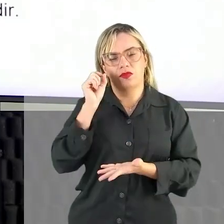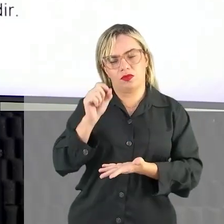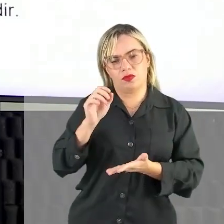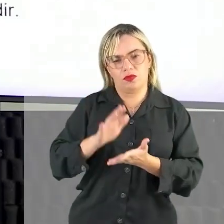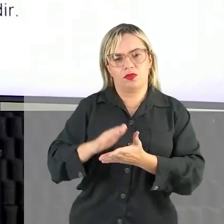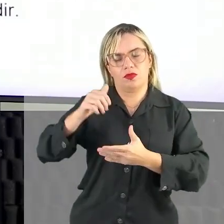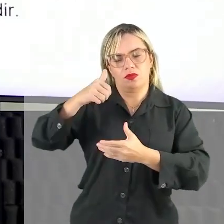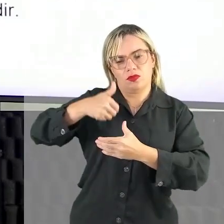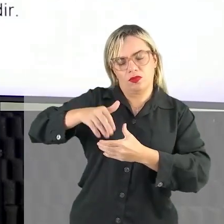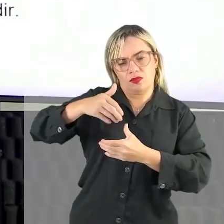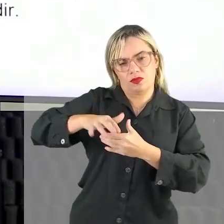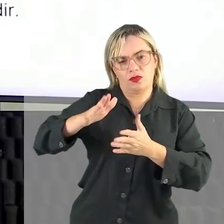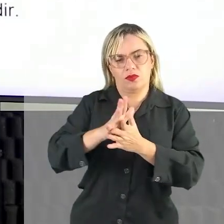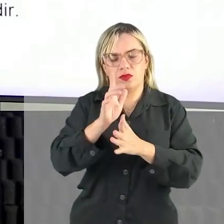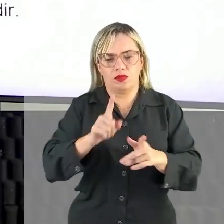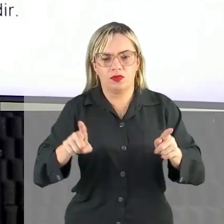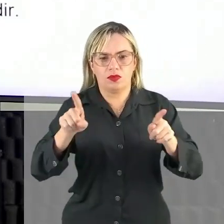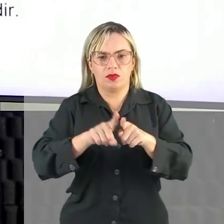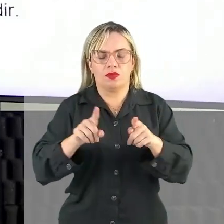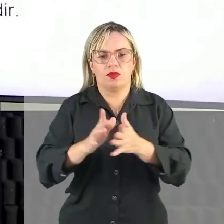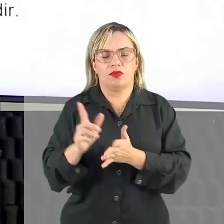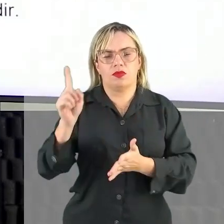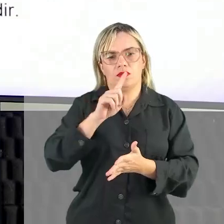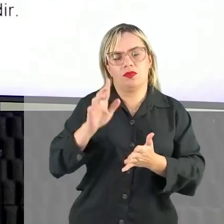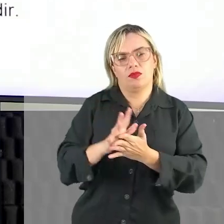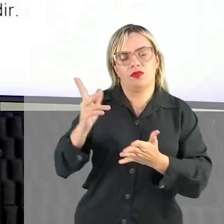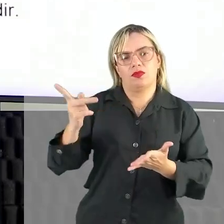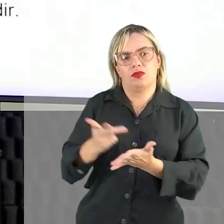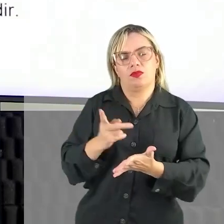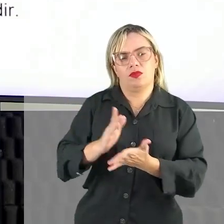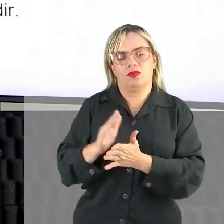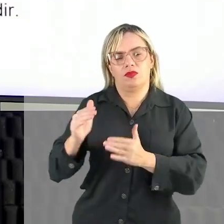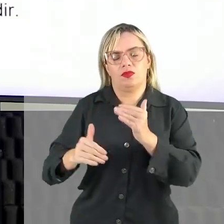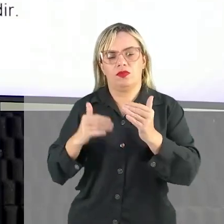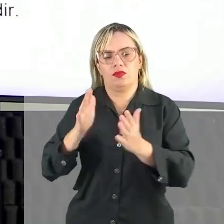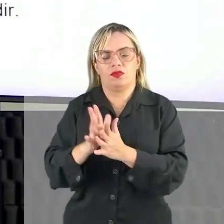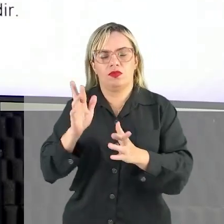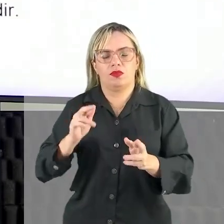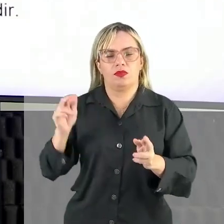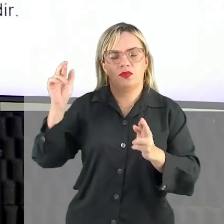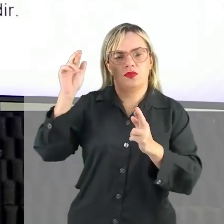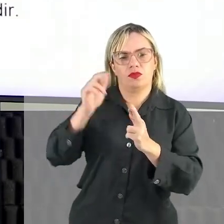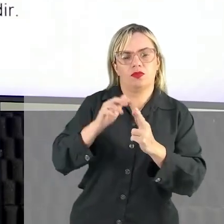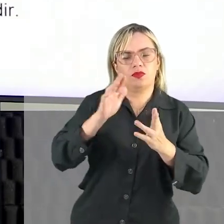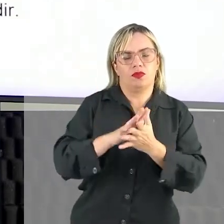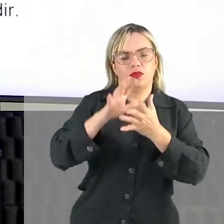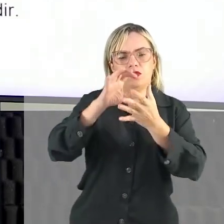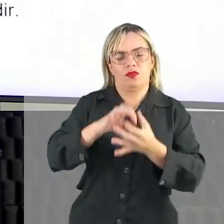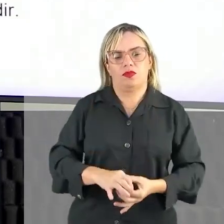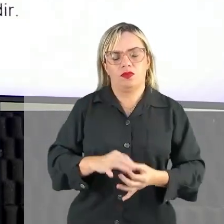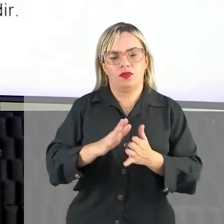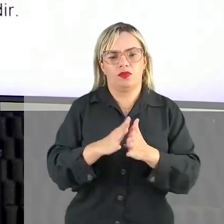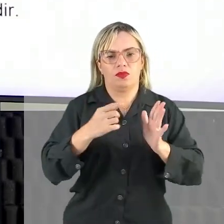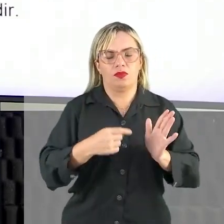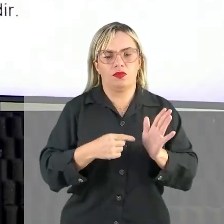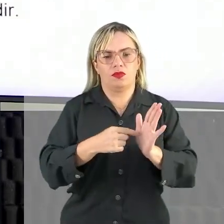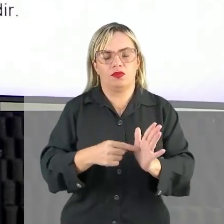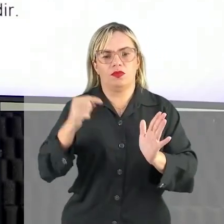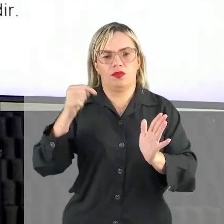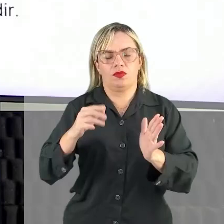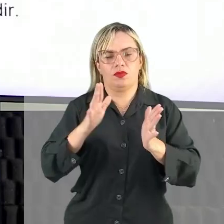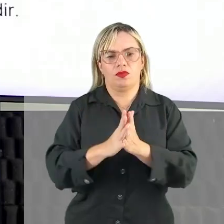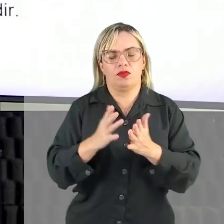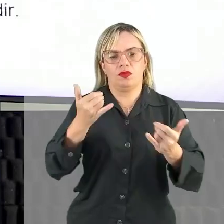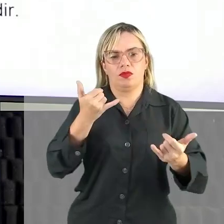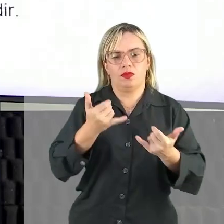uma dica para que você também não erre o processo de coesão referencial é você já levantar ali sinônimos